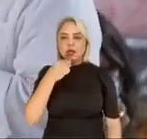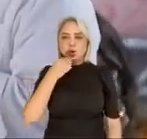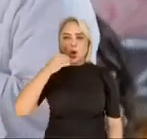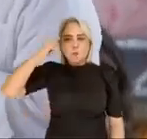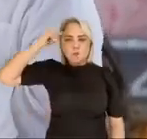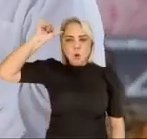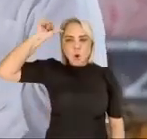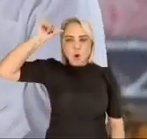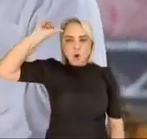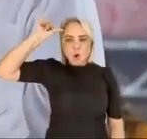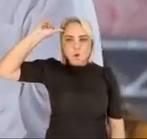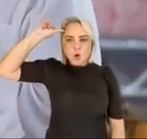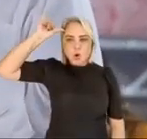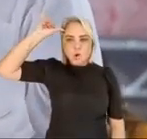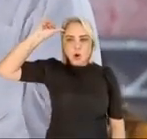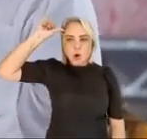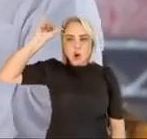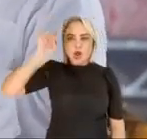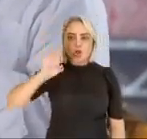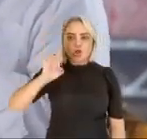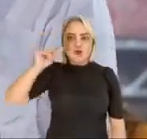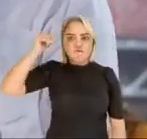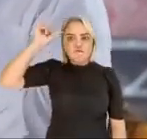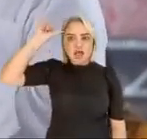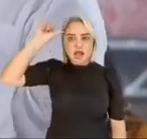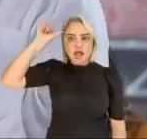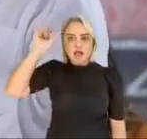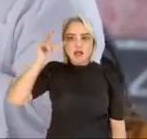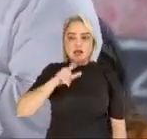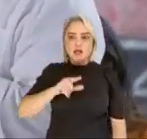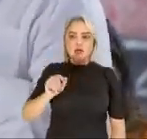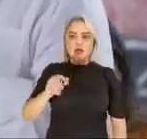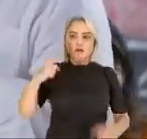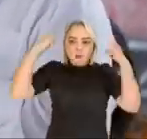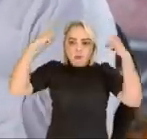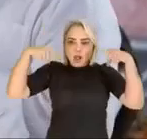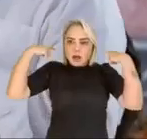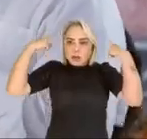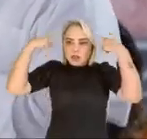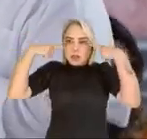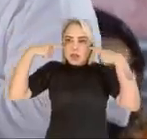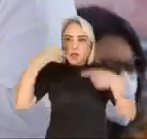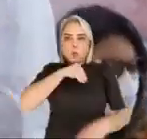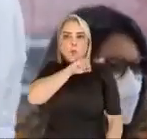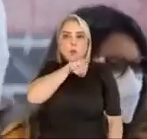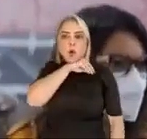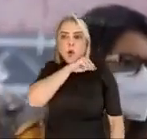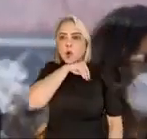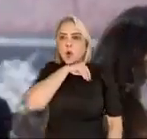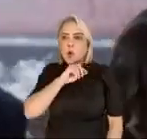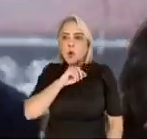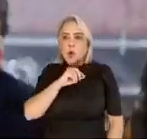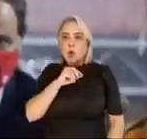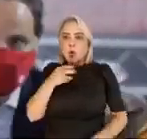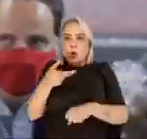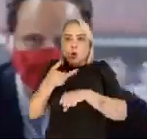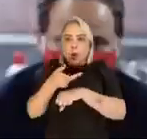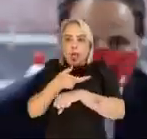mais cabeça de gado, só vaca. Não estou falando de cabrito, de porco, de carneiro, não estou falando disso, só